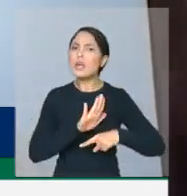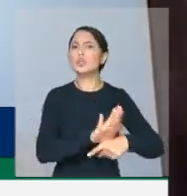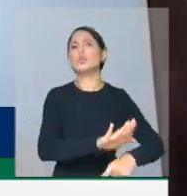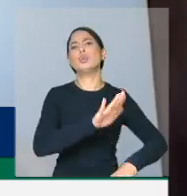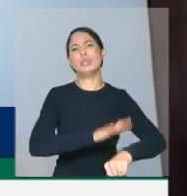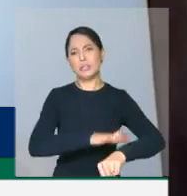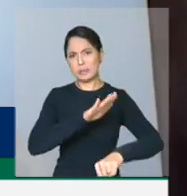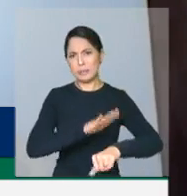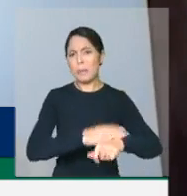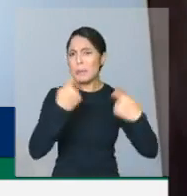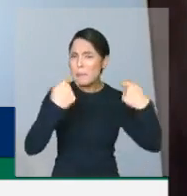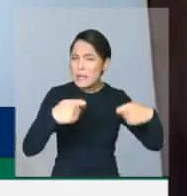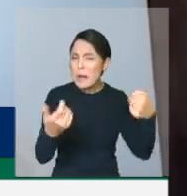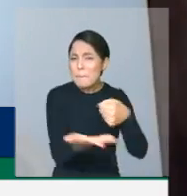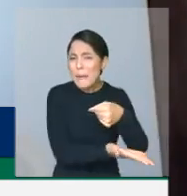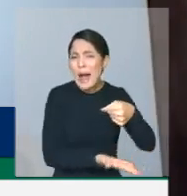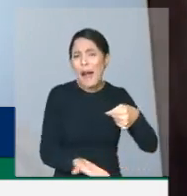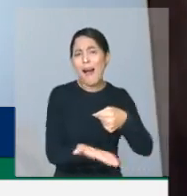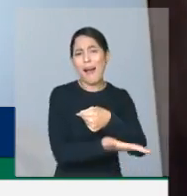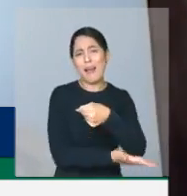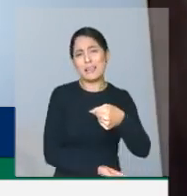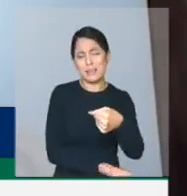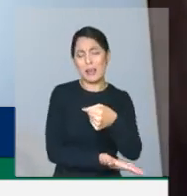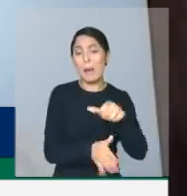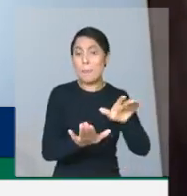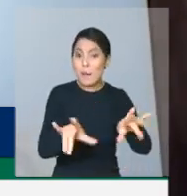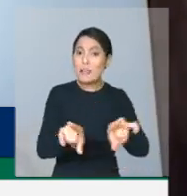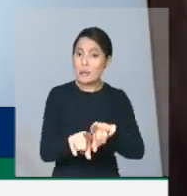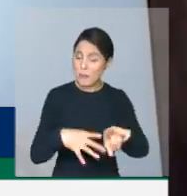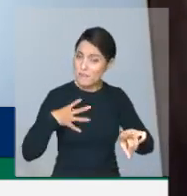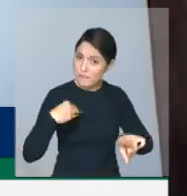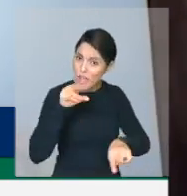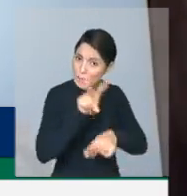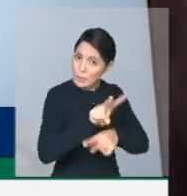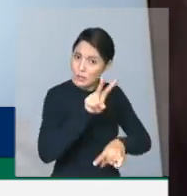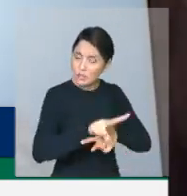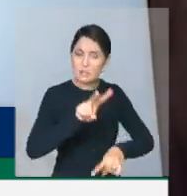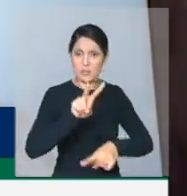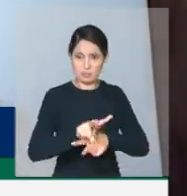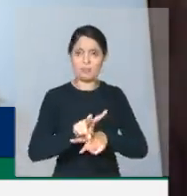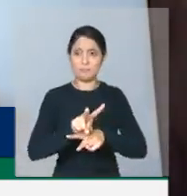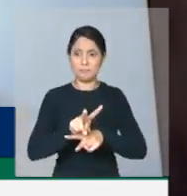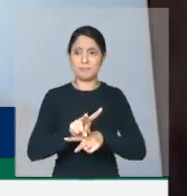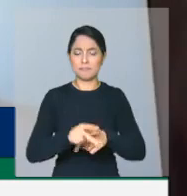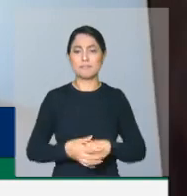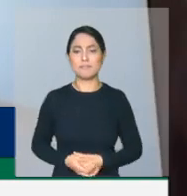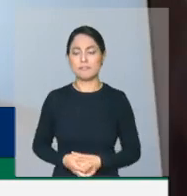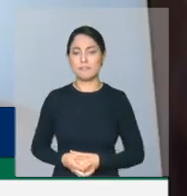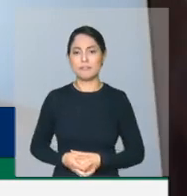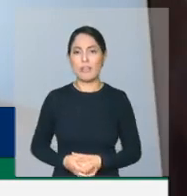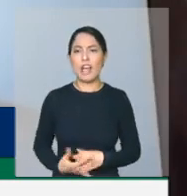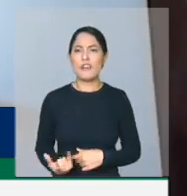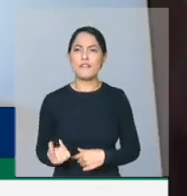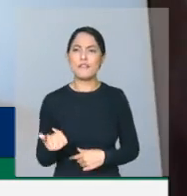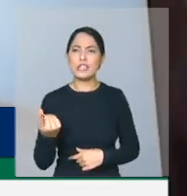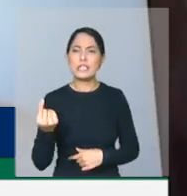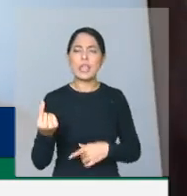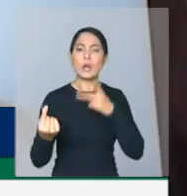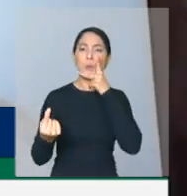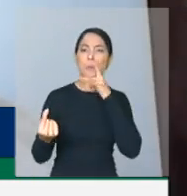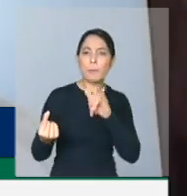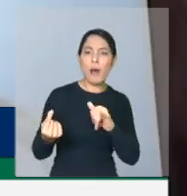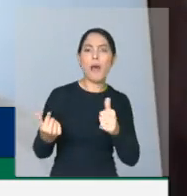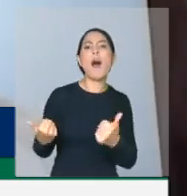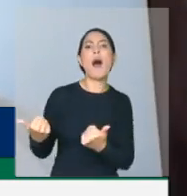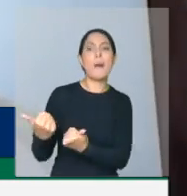suas necessidades básicas, mas também a de seus filhos, sem que possam contar, em geral, com o auxílio financeiro do pai dessas